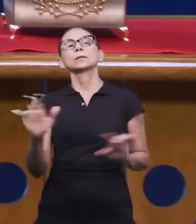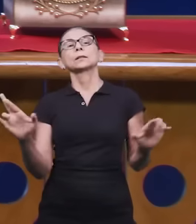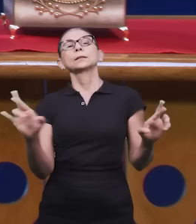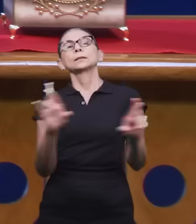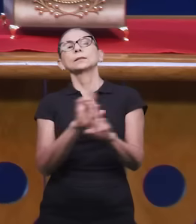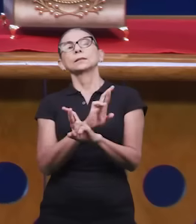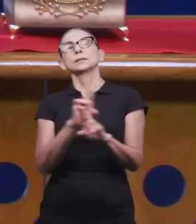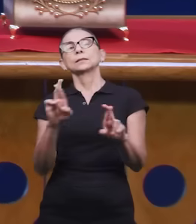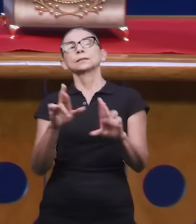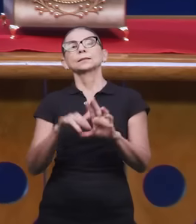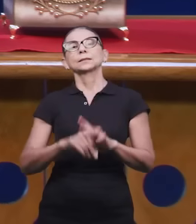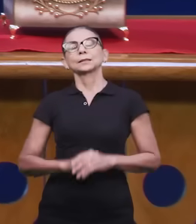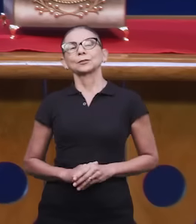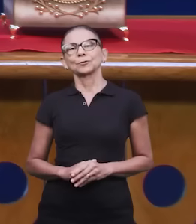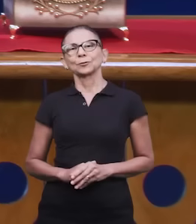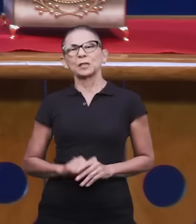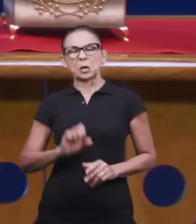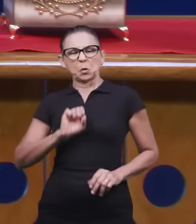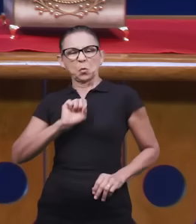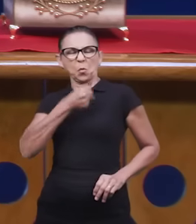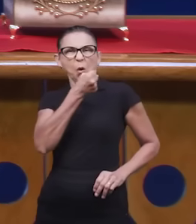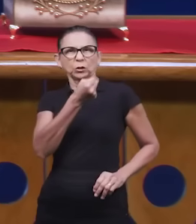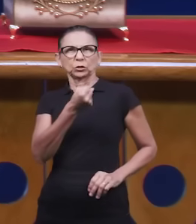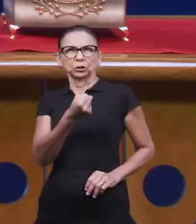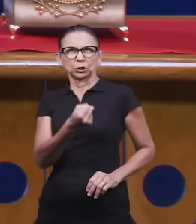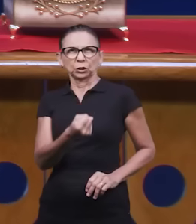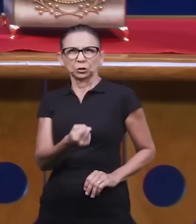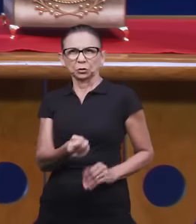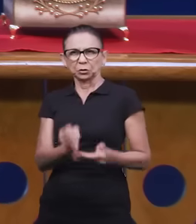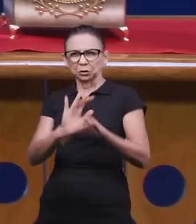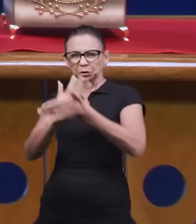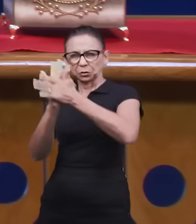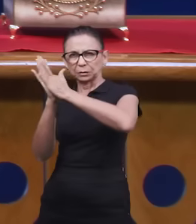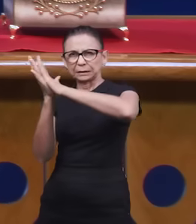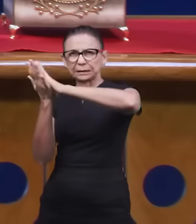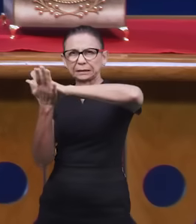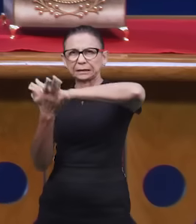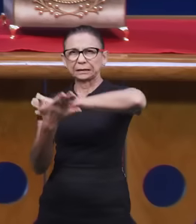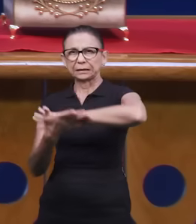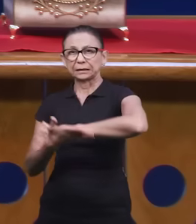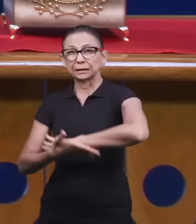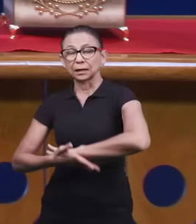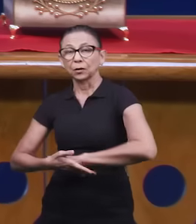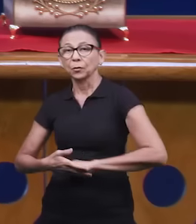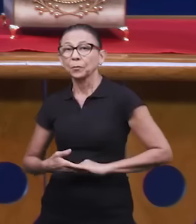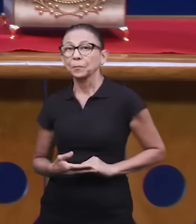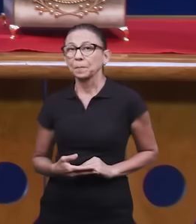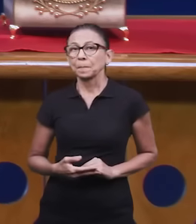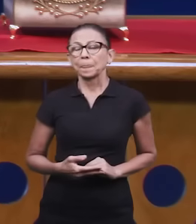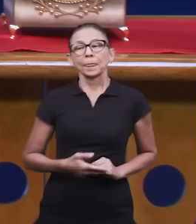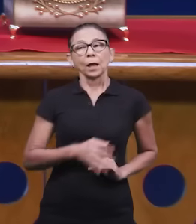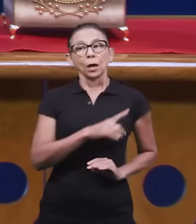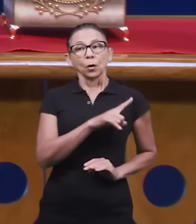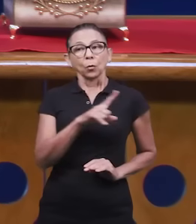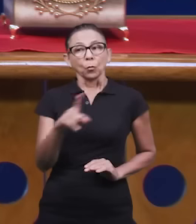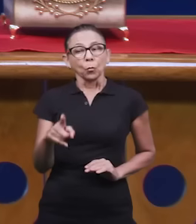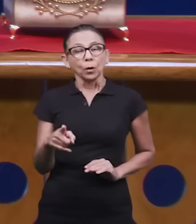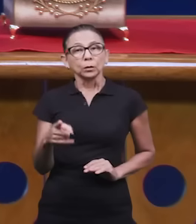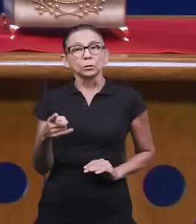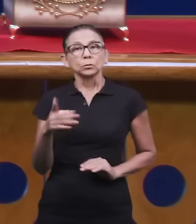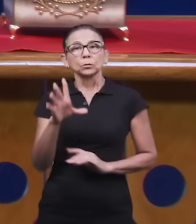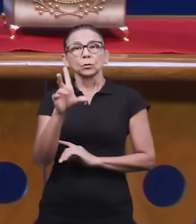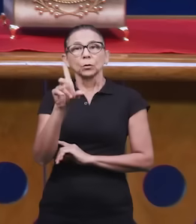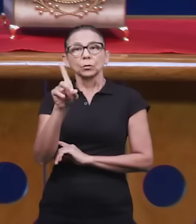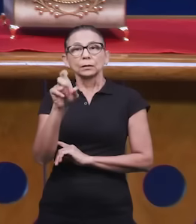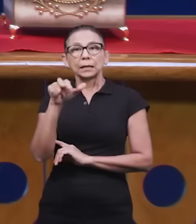com relação à abominação desoladora. Quando virdes que a abominação da desolação de que